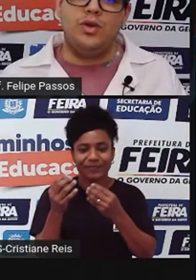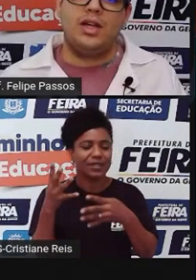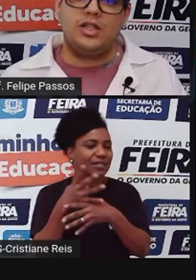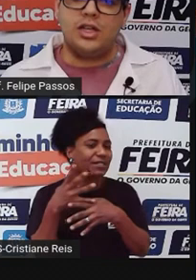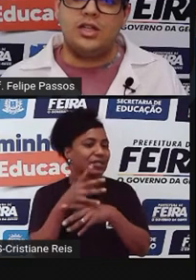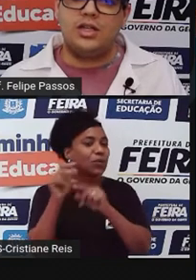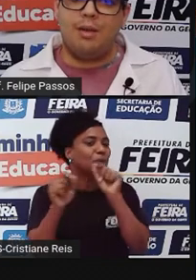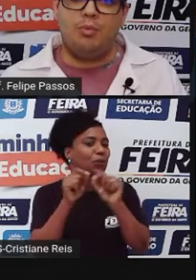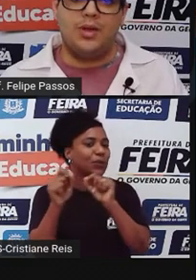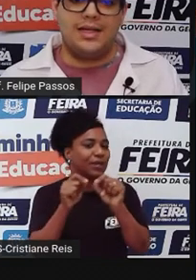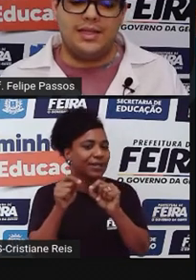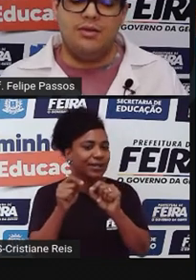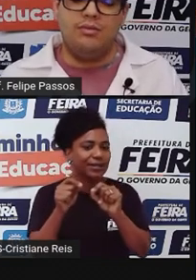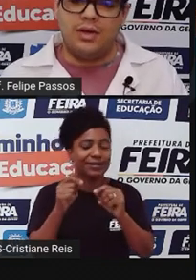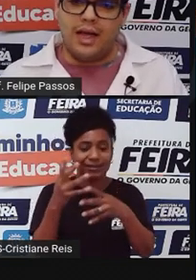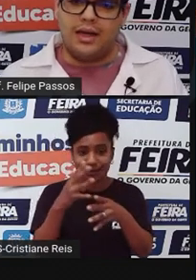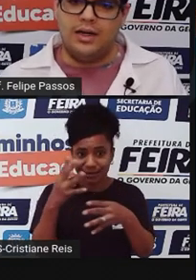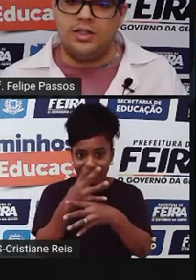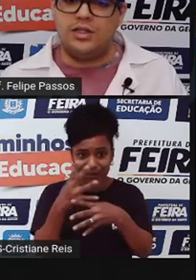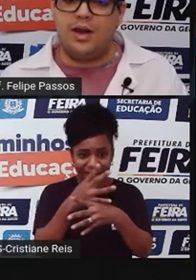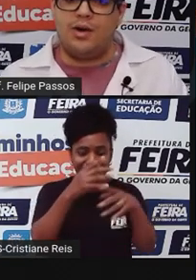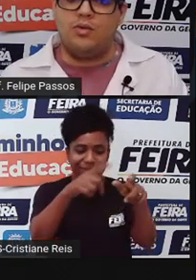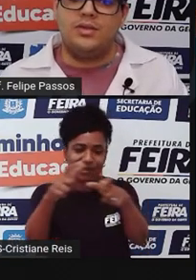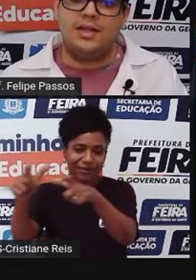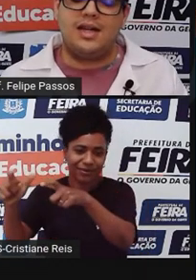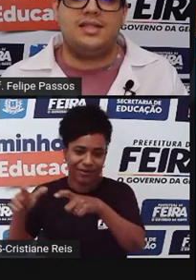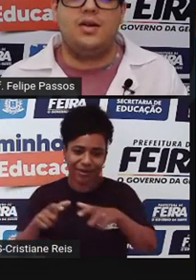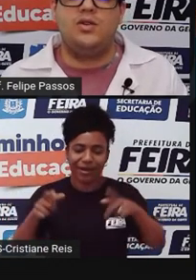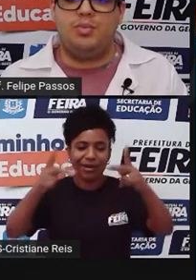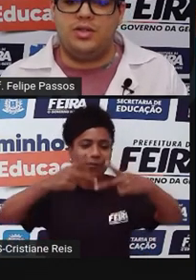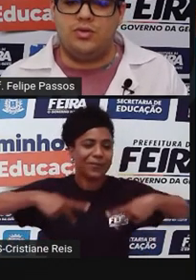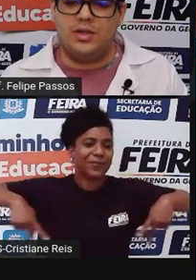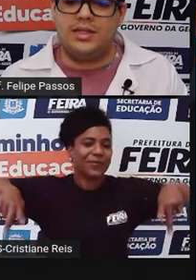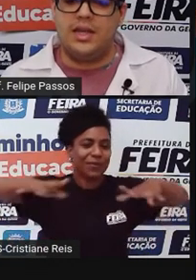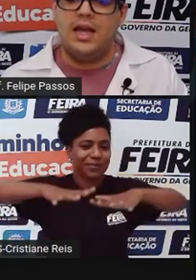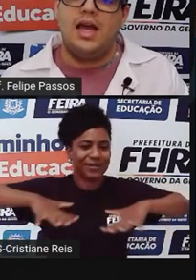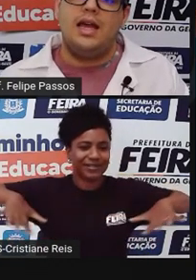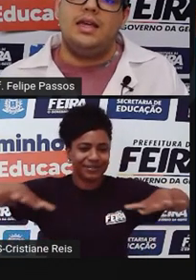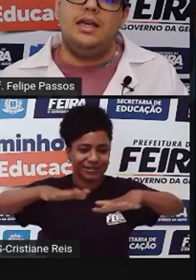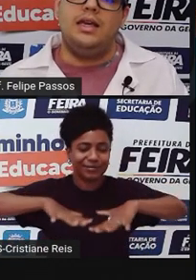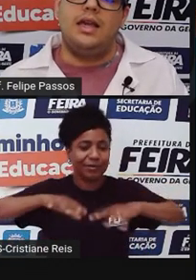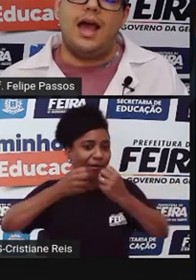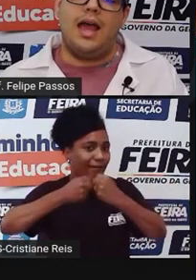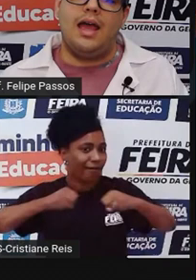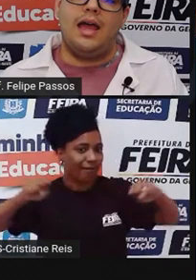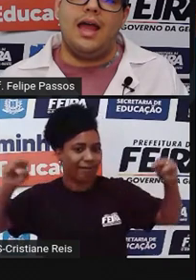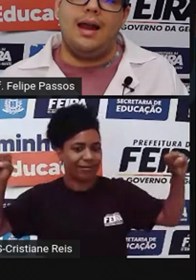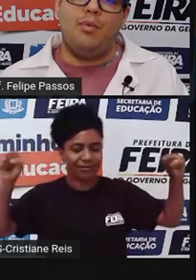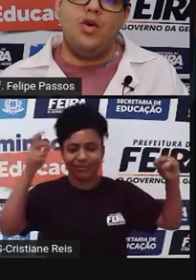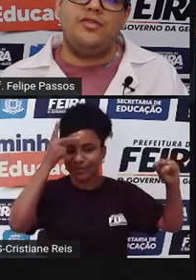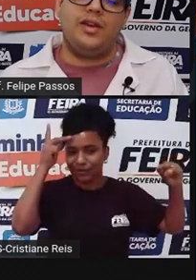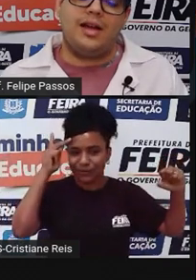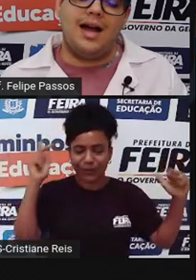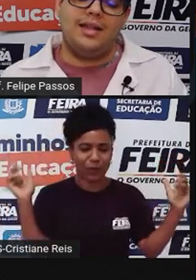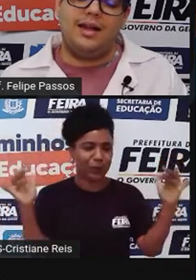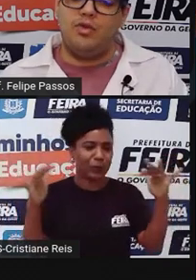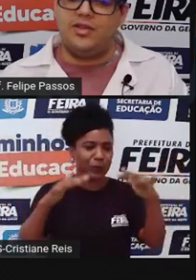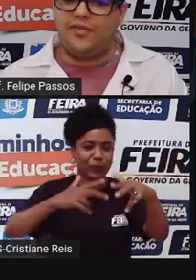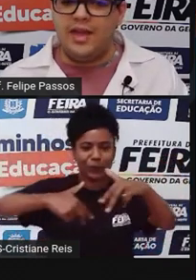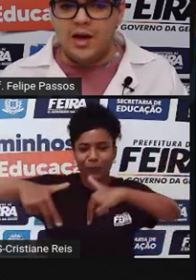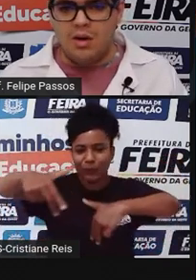onde tem muita gente a população é grande né uma concentração de pessoas e ela é